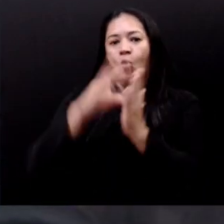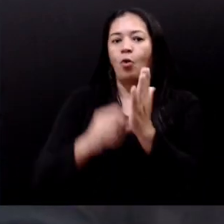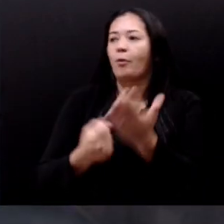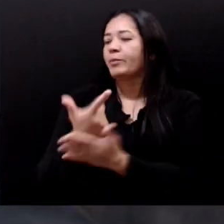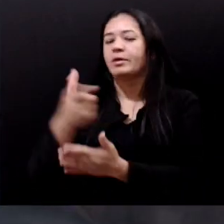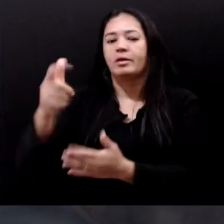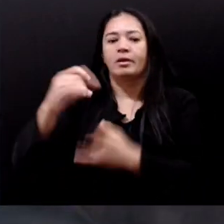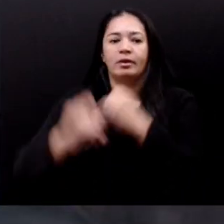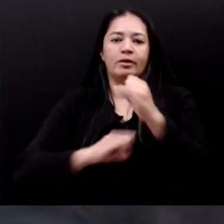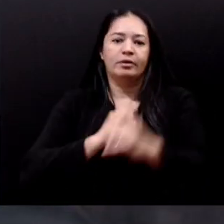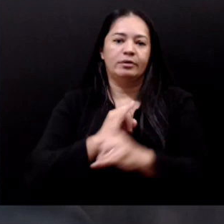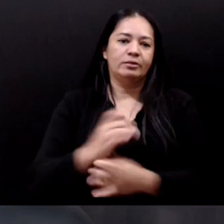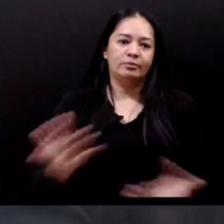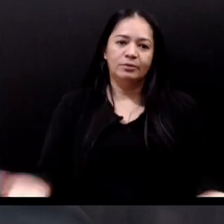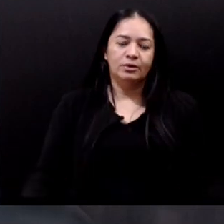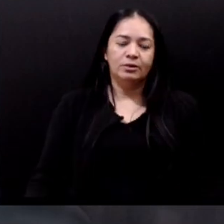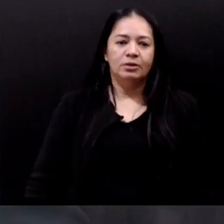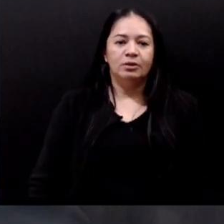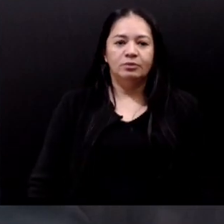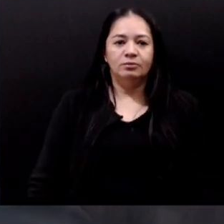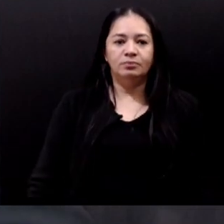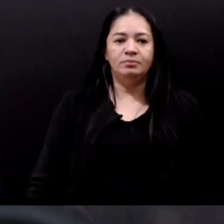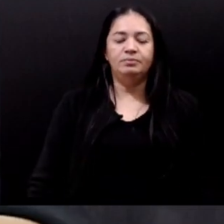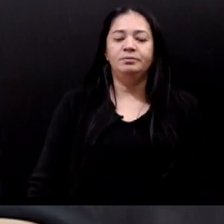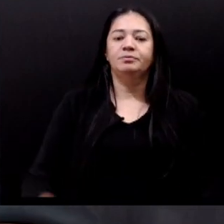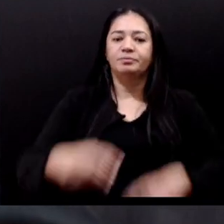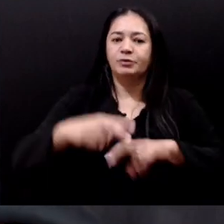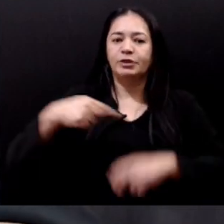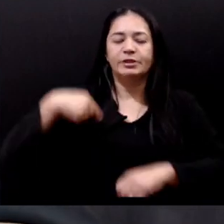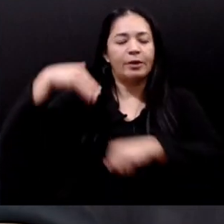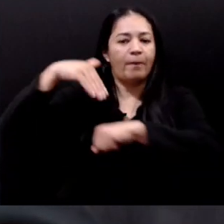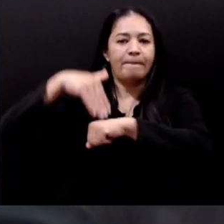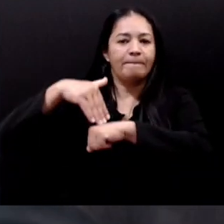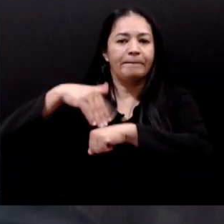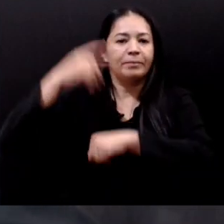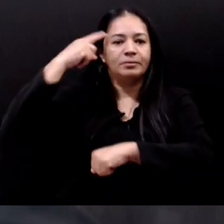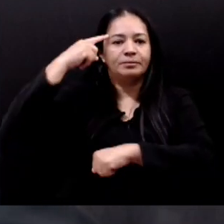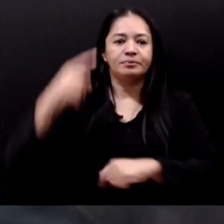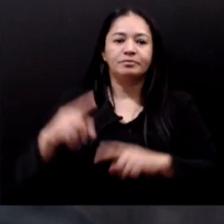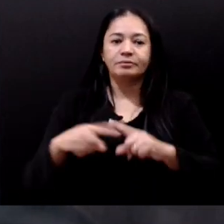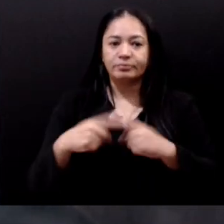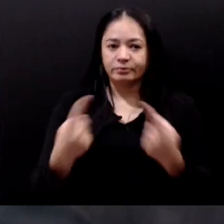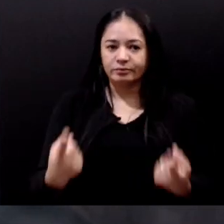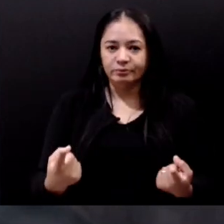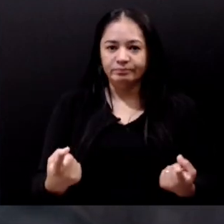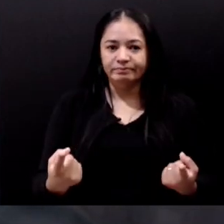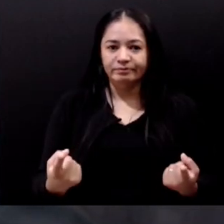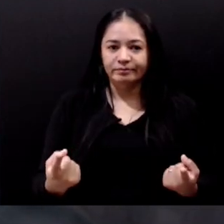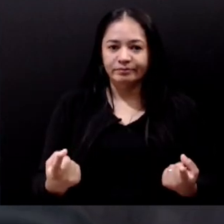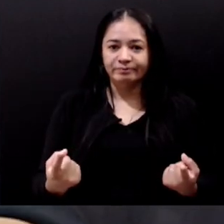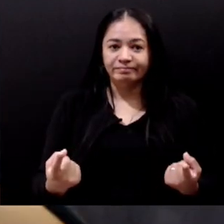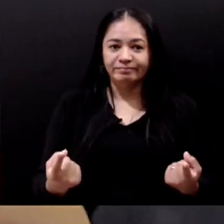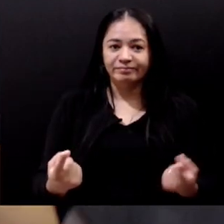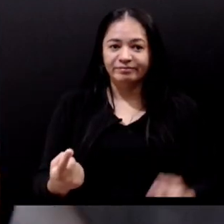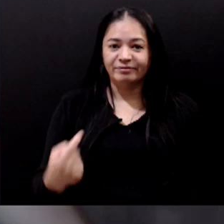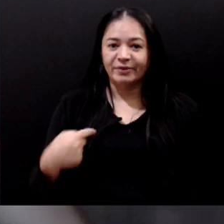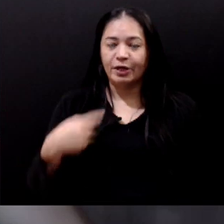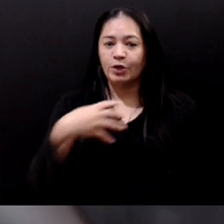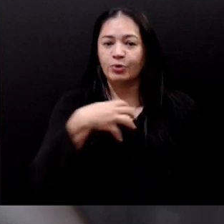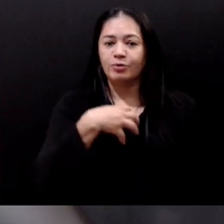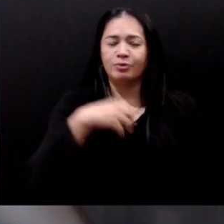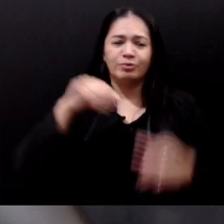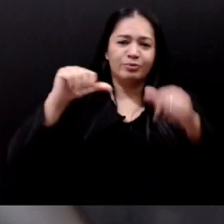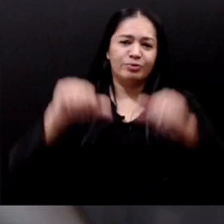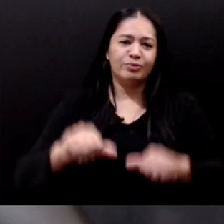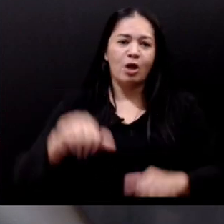eu vou projetar essa culpa pra mim mesmo, volto a projetar isso daí. E aí eu me sinto muito mal, e aí eu uso o meu